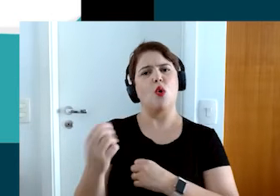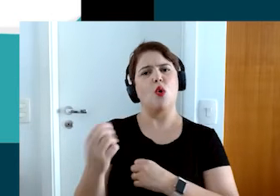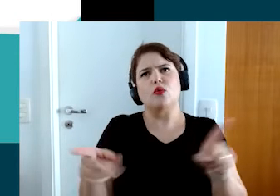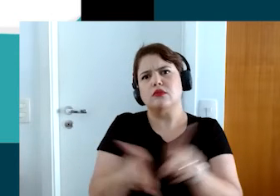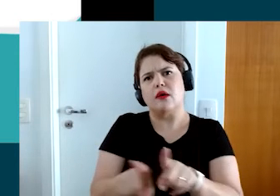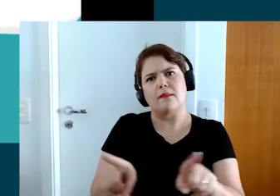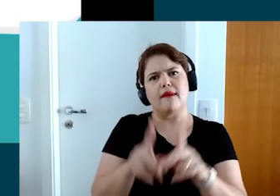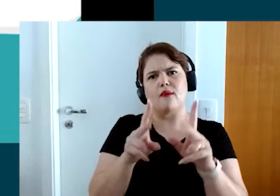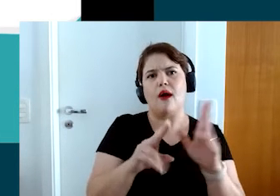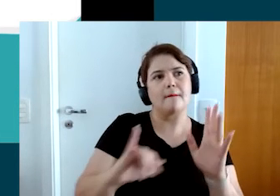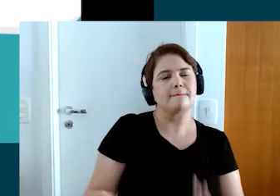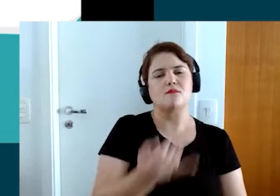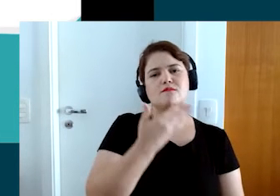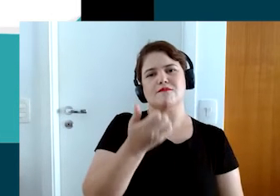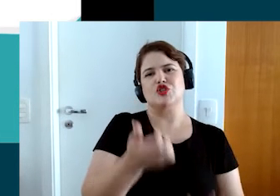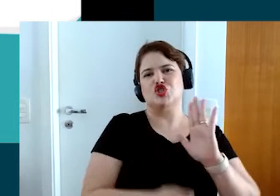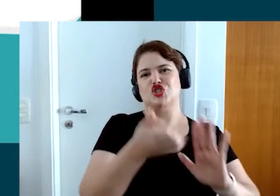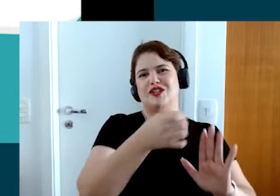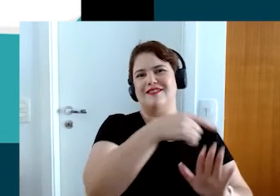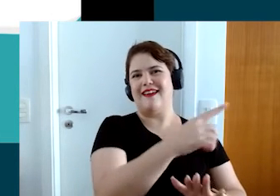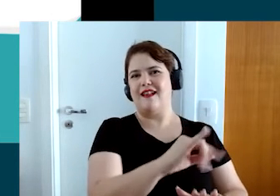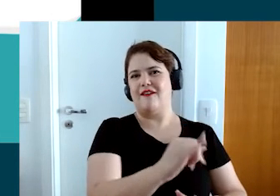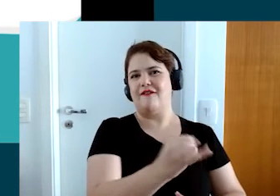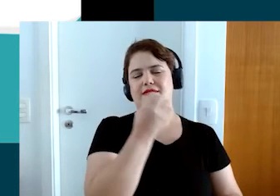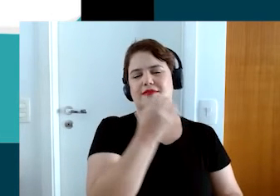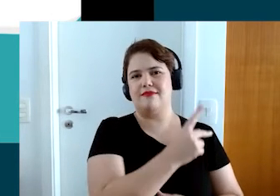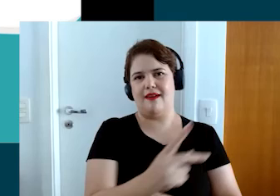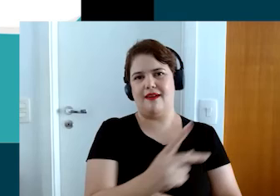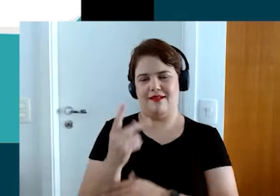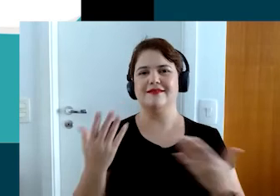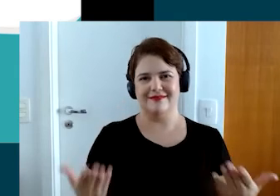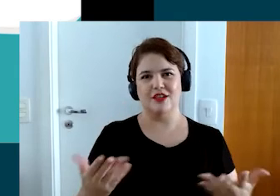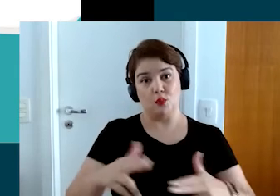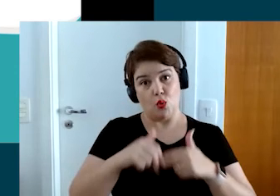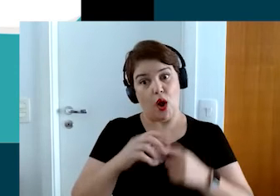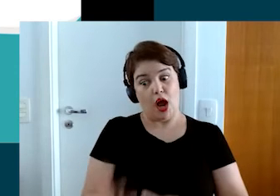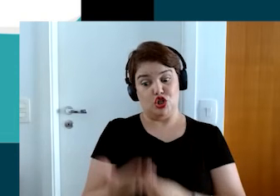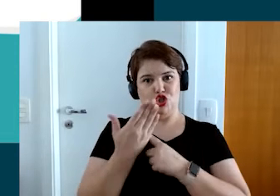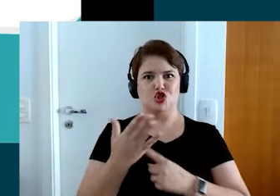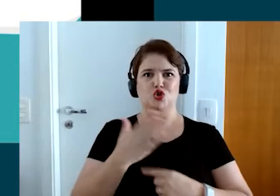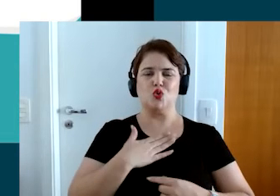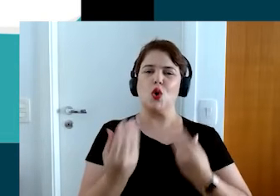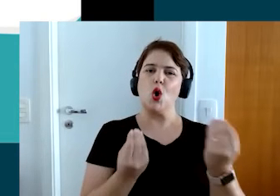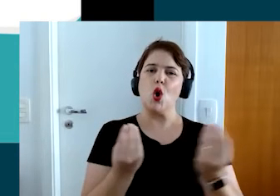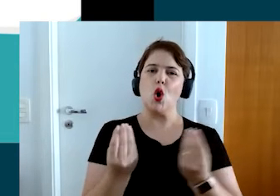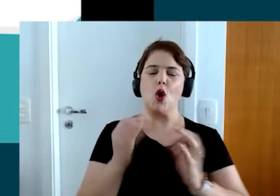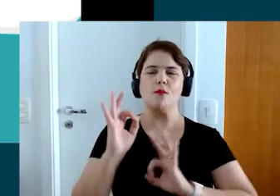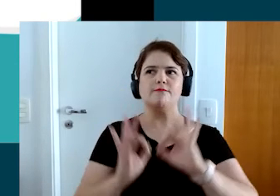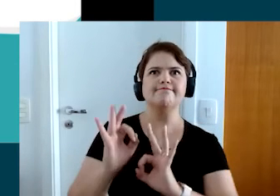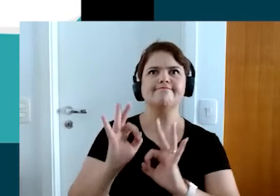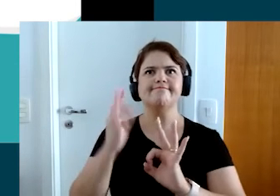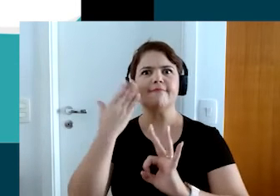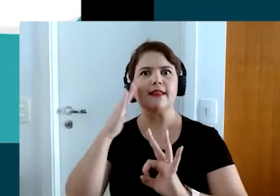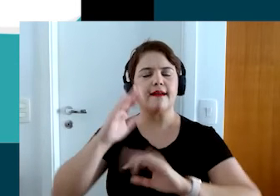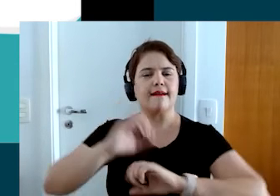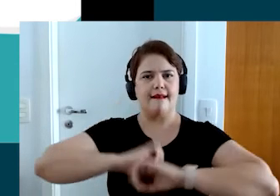uma vantagem competitiva que ele tem em relação ao meu produto ou ao meu serviço. E aí isso vai me ajudar, né, a priorizar.